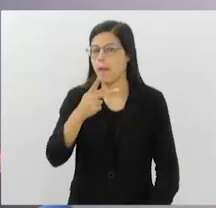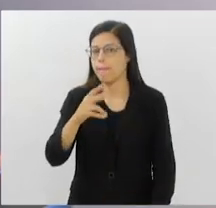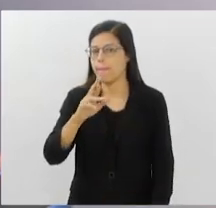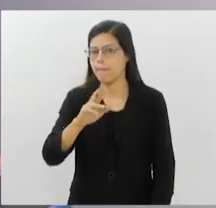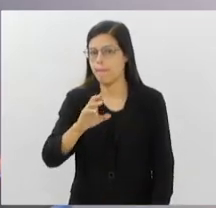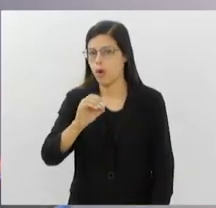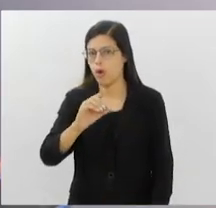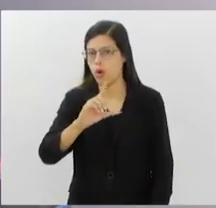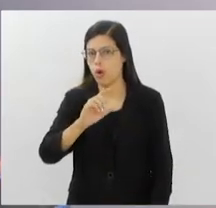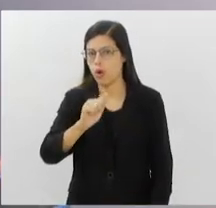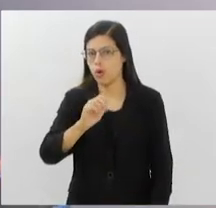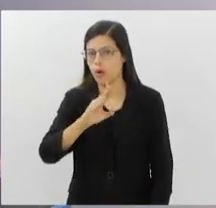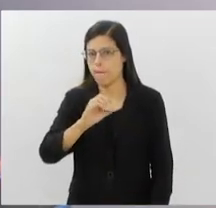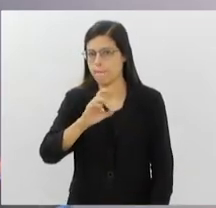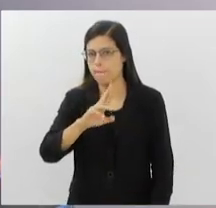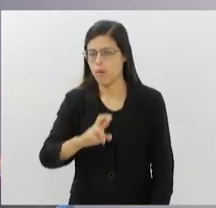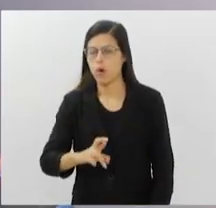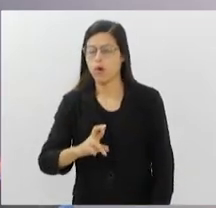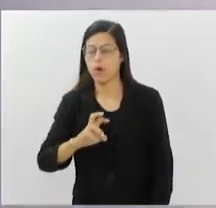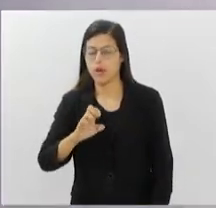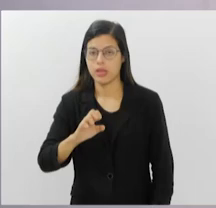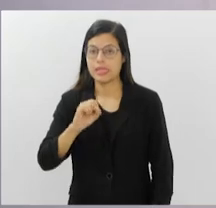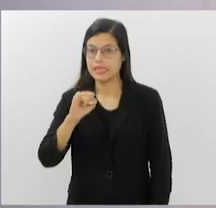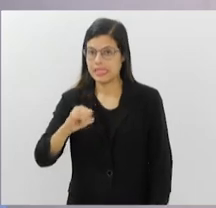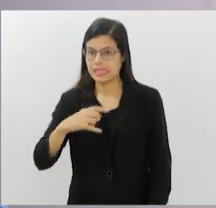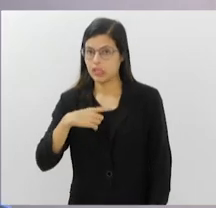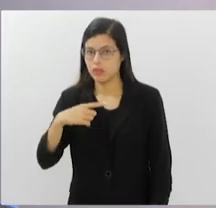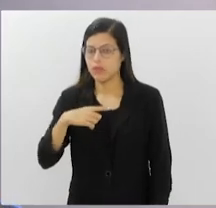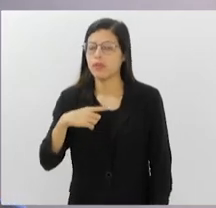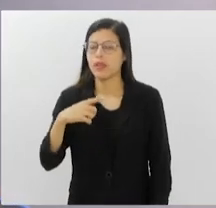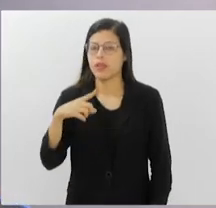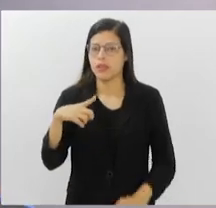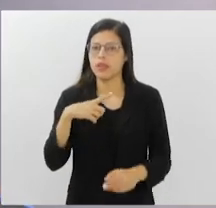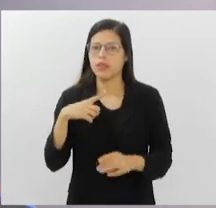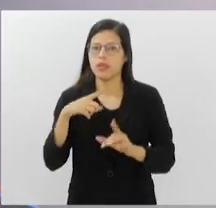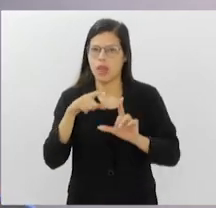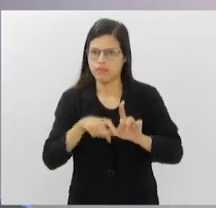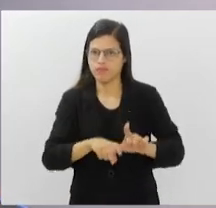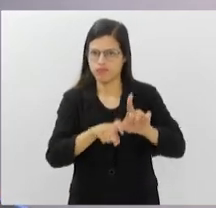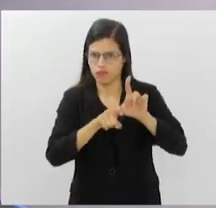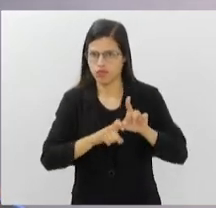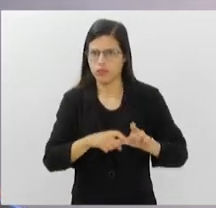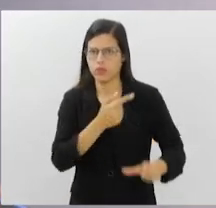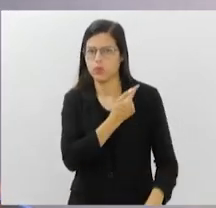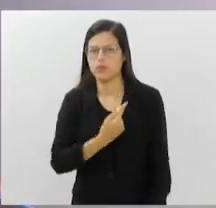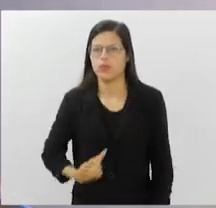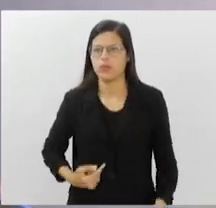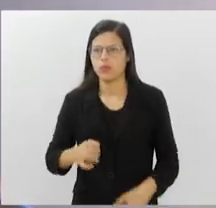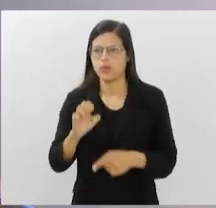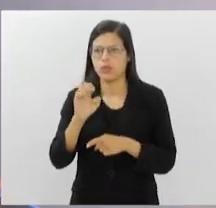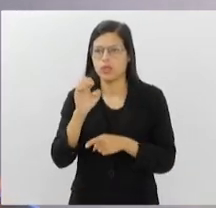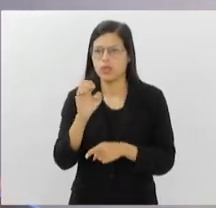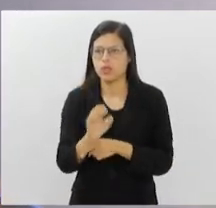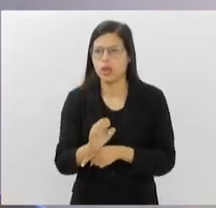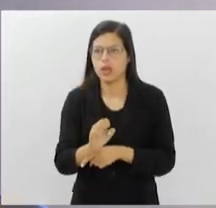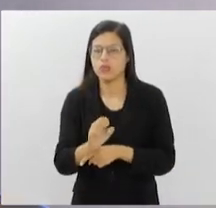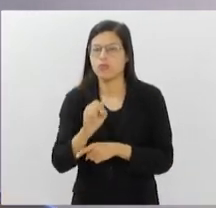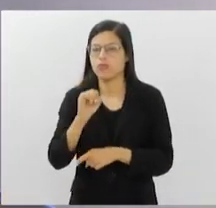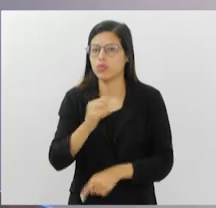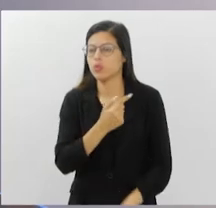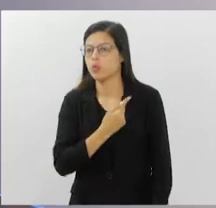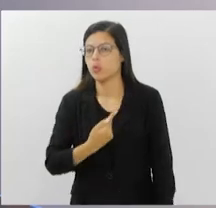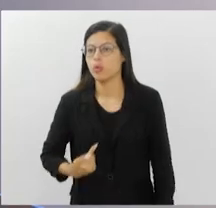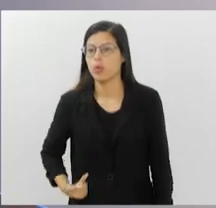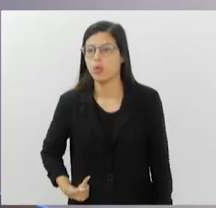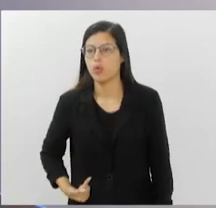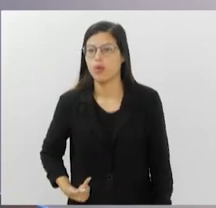grande rombo nos cofres públicos do estado. Por quê? Se está majorando o ATS e o governo classifica